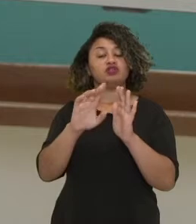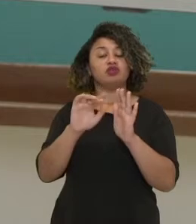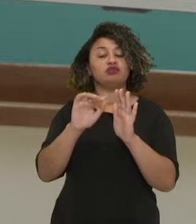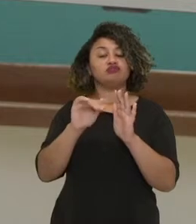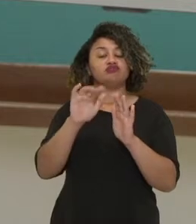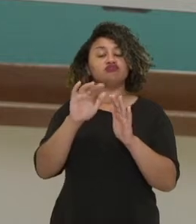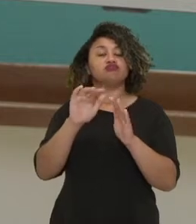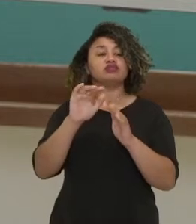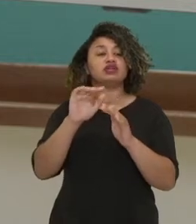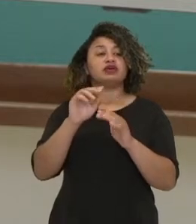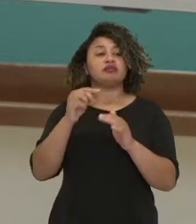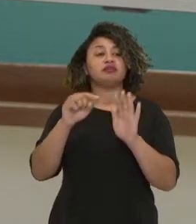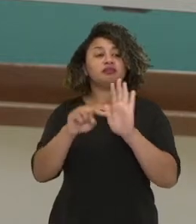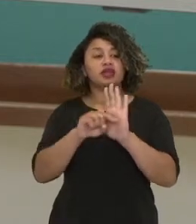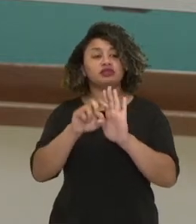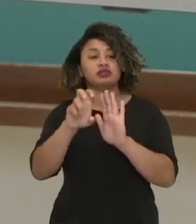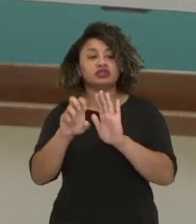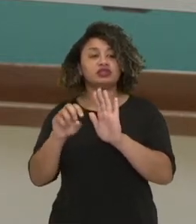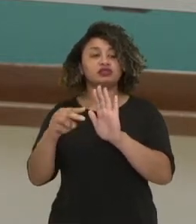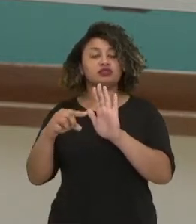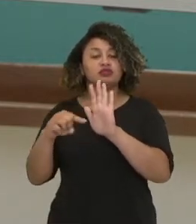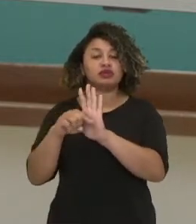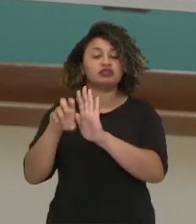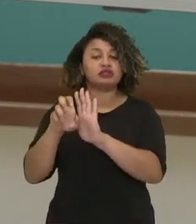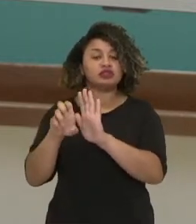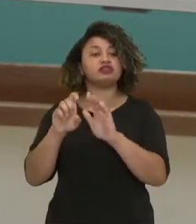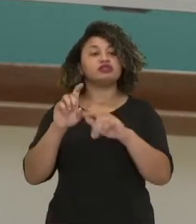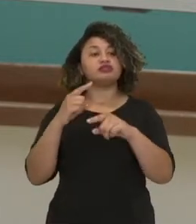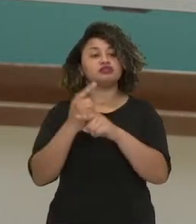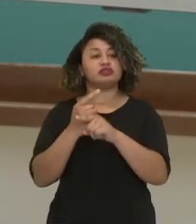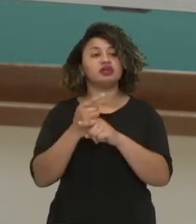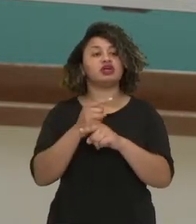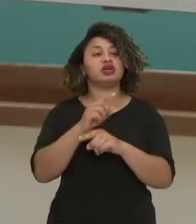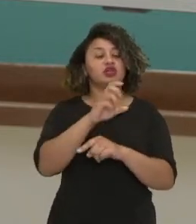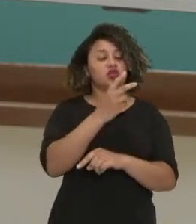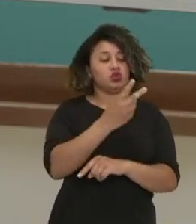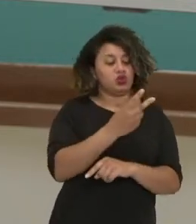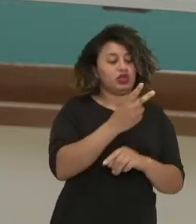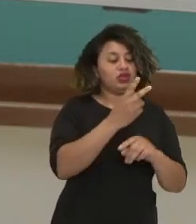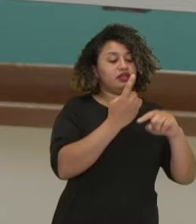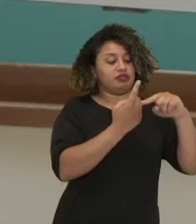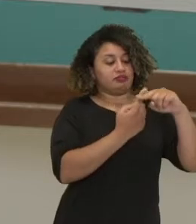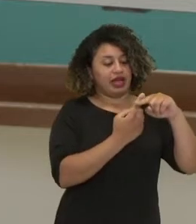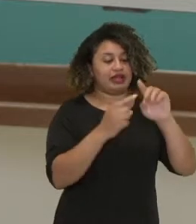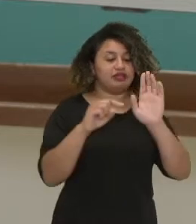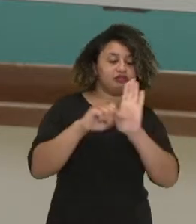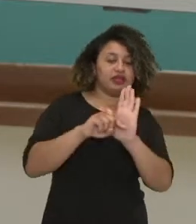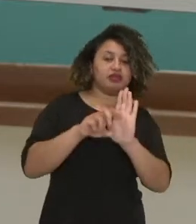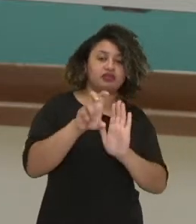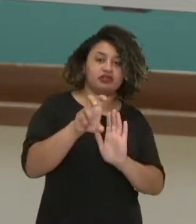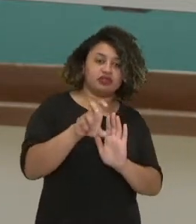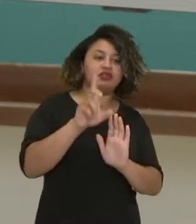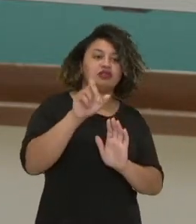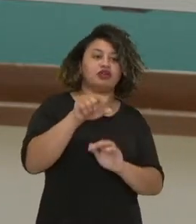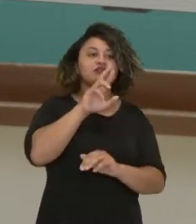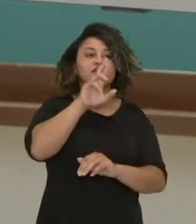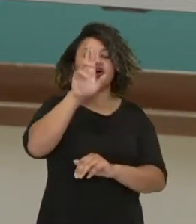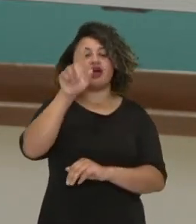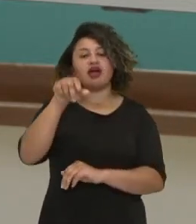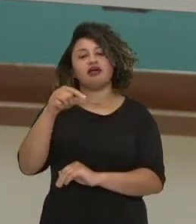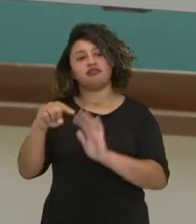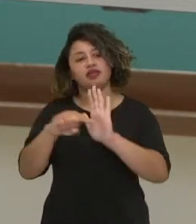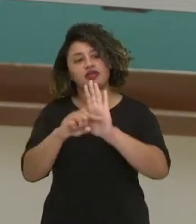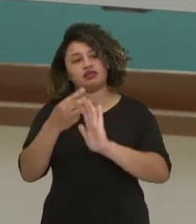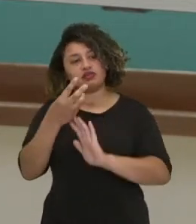5 a cada termo para encontrar o próximo. Então, 2 mais menos 5, quanto que dá? Dá menos 3.